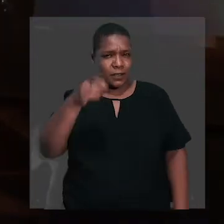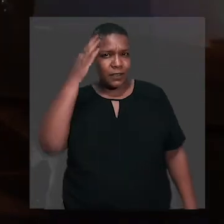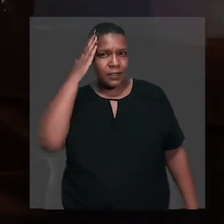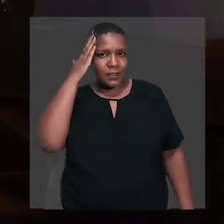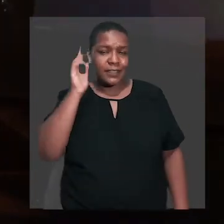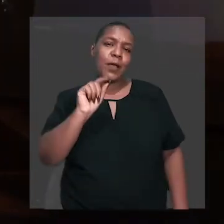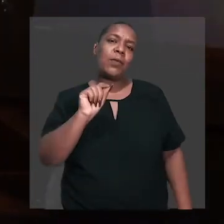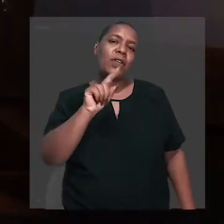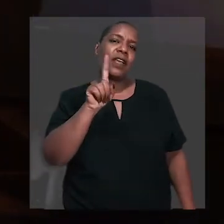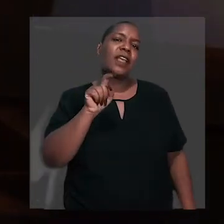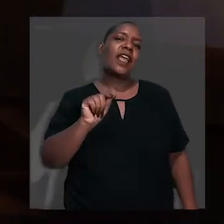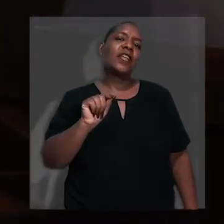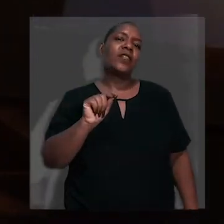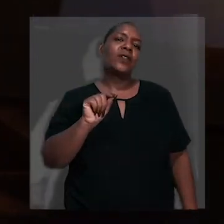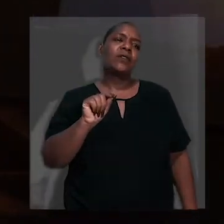Sabe o que é isso?